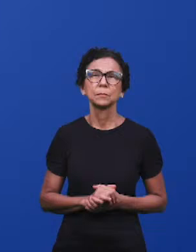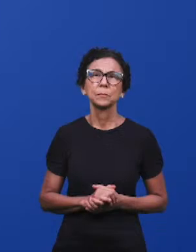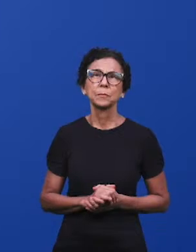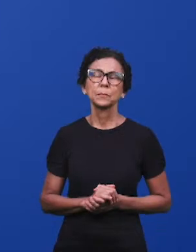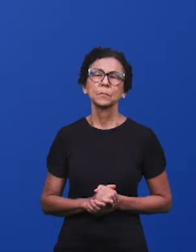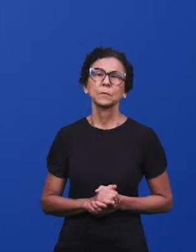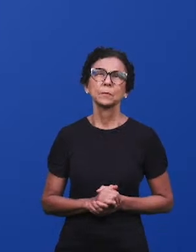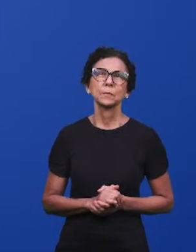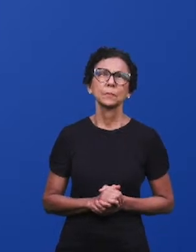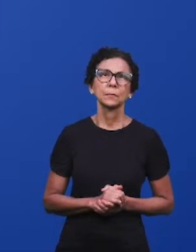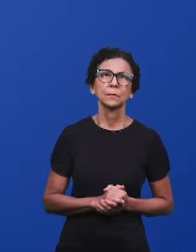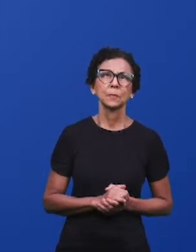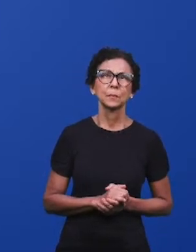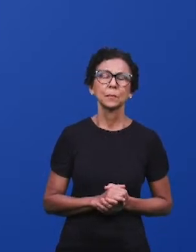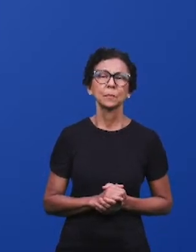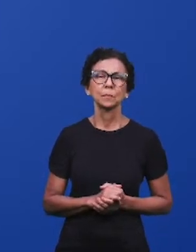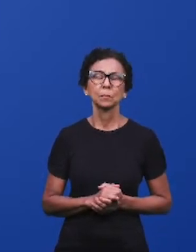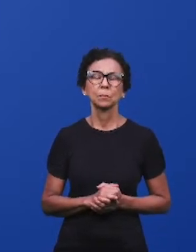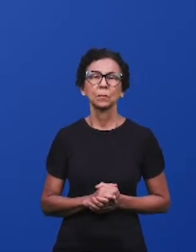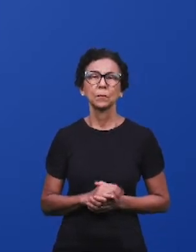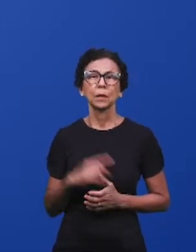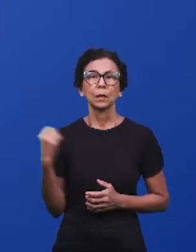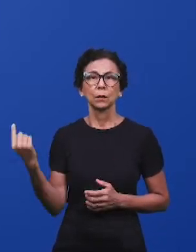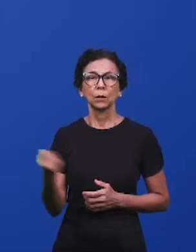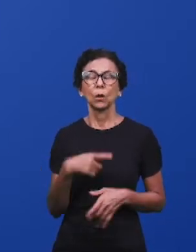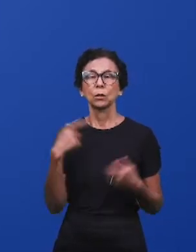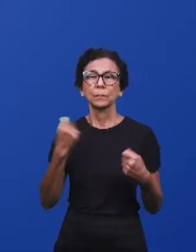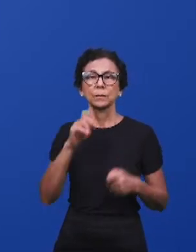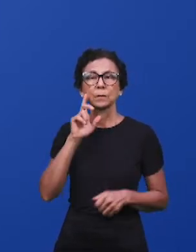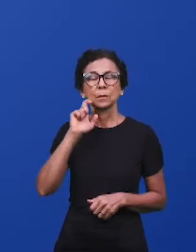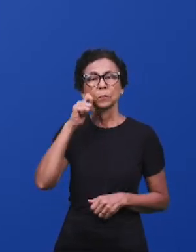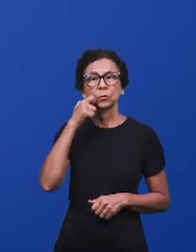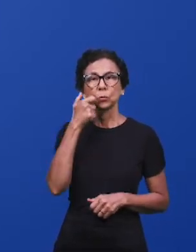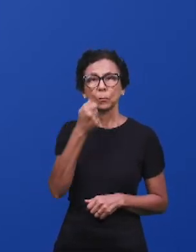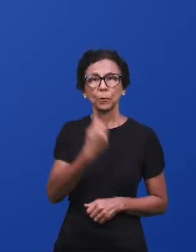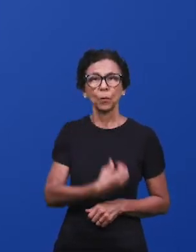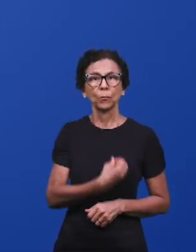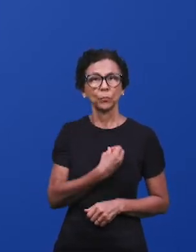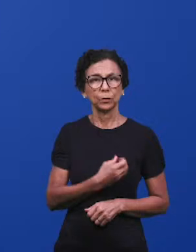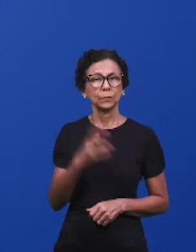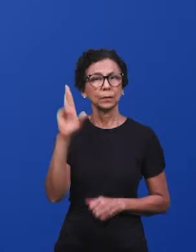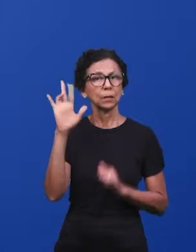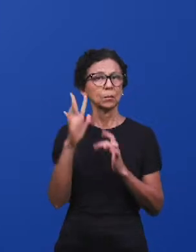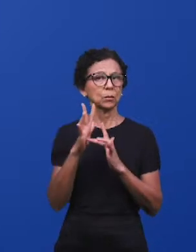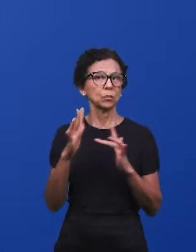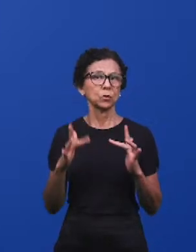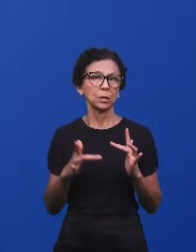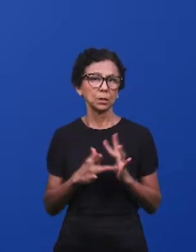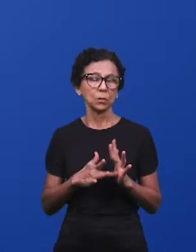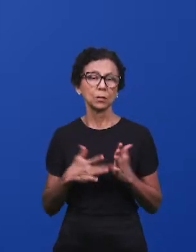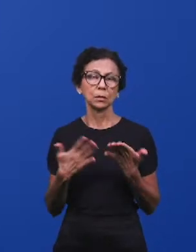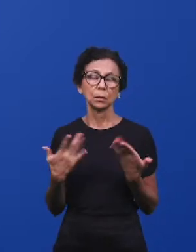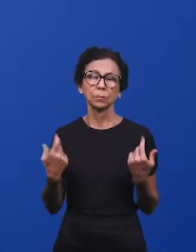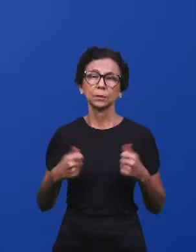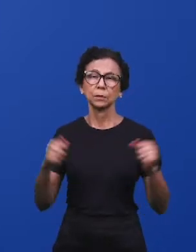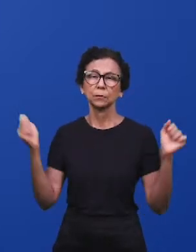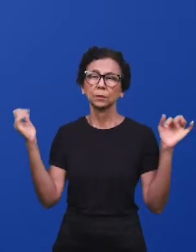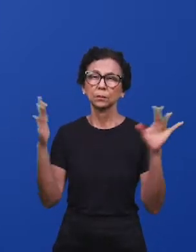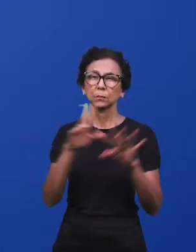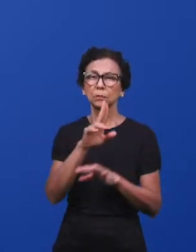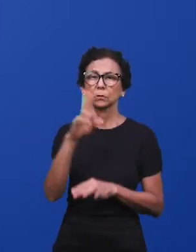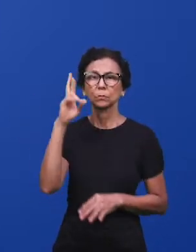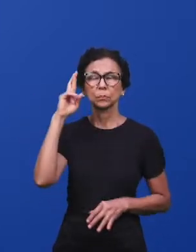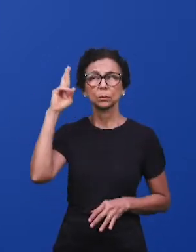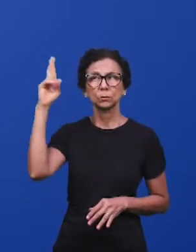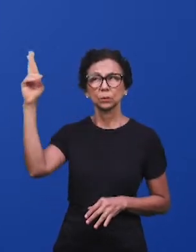padaria, mas é a fome da palavra do Senhor. Então, onde nós temos que glorificar o nome do Senhor, porque eles têm nos dado essa bênção que é chamada